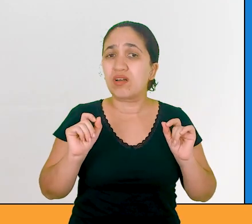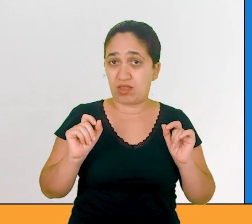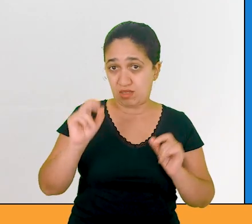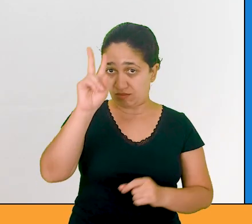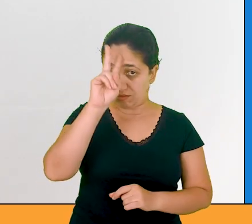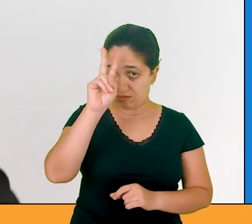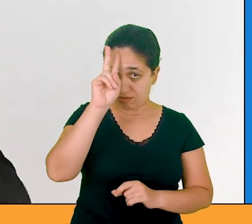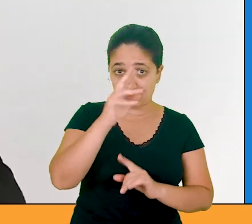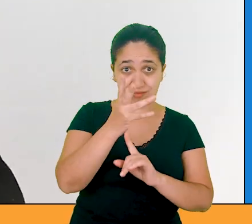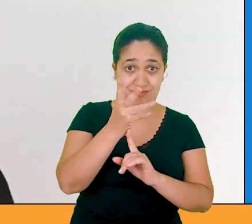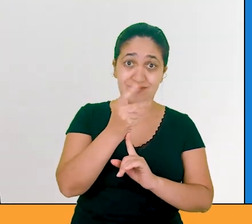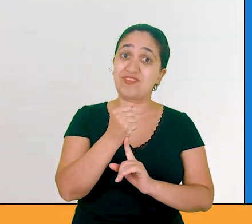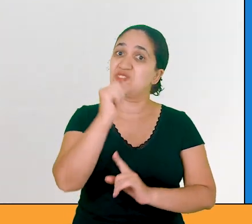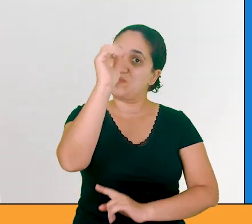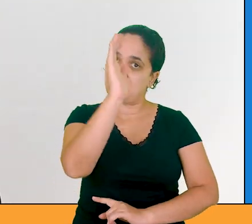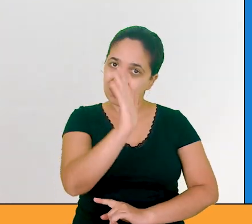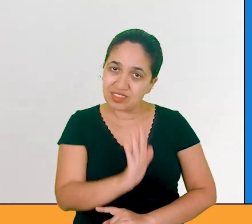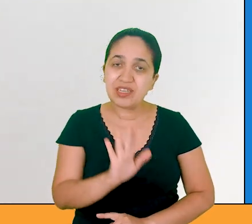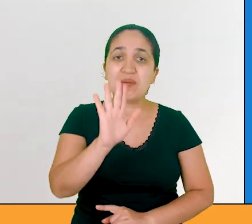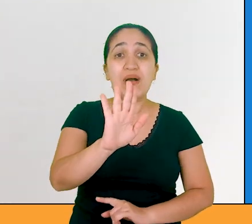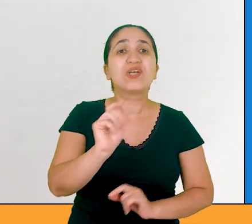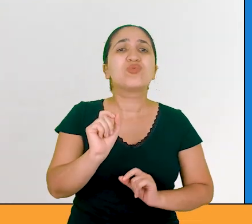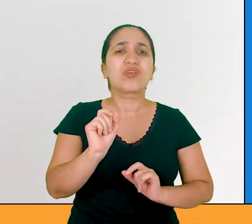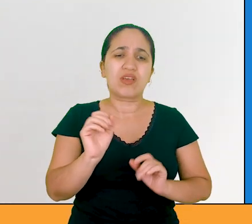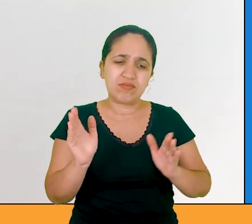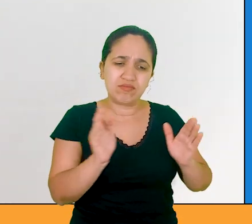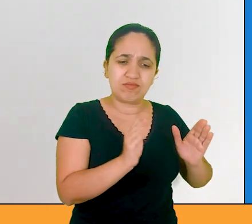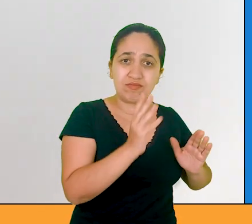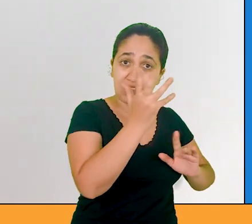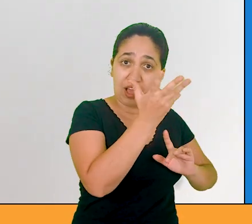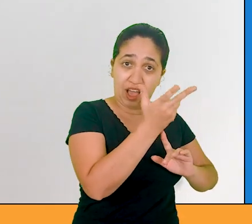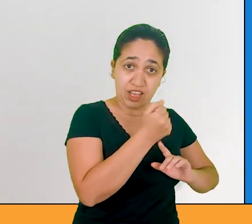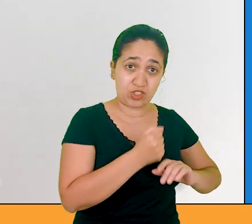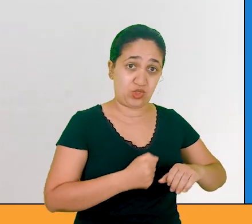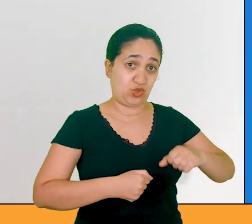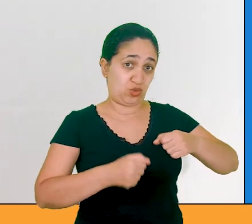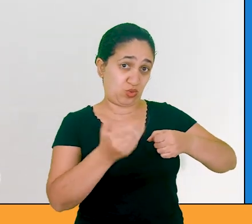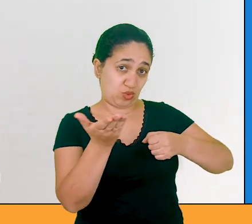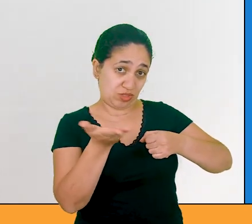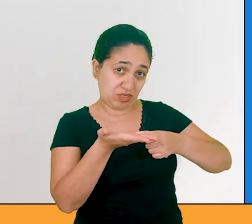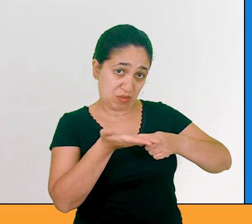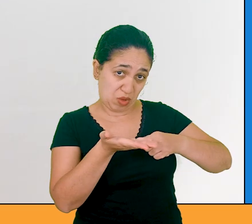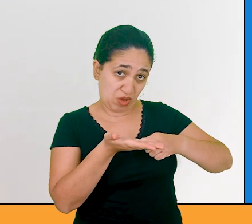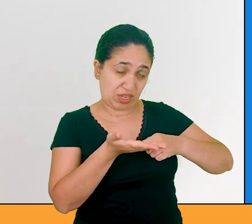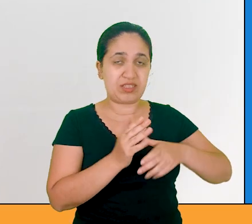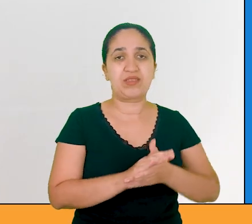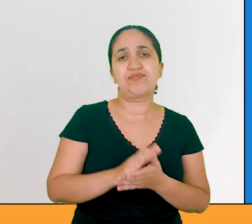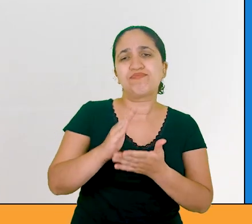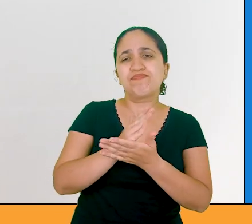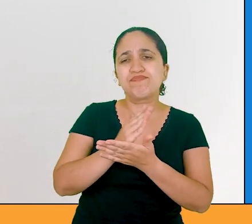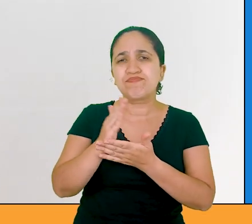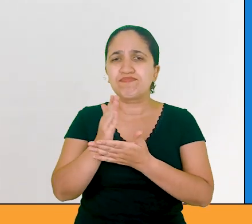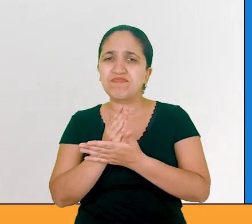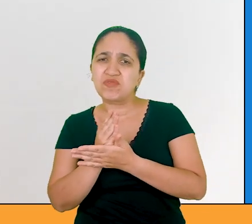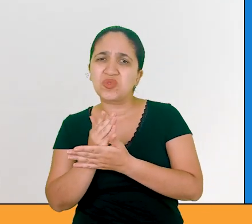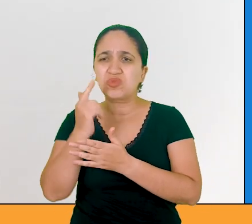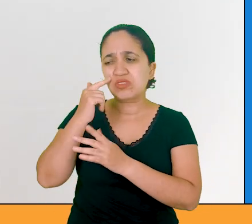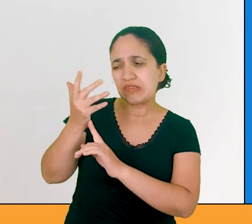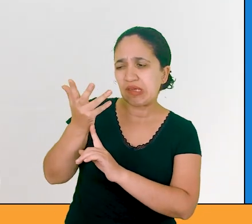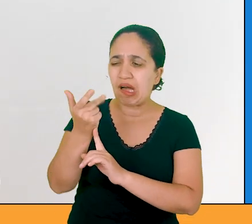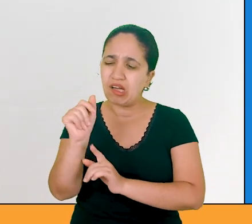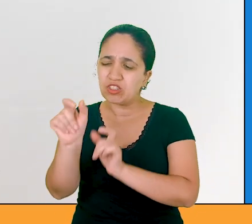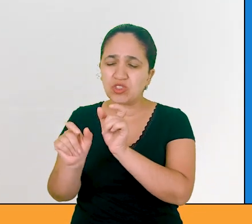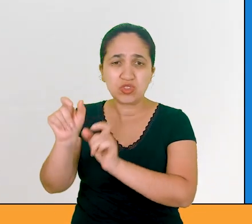Arte brasileira, mas eu vou fazer um recorte na arte contemporânea. Eu vou apresentar alguns artistas e obras